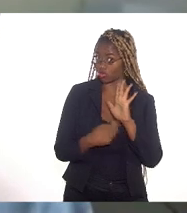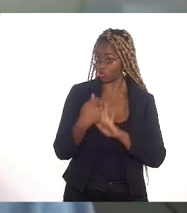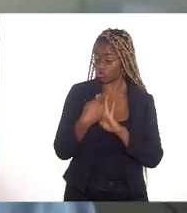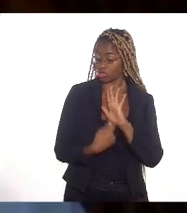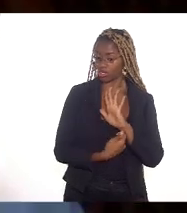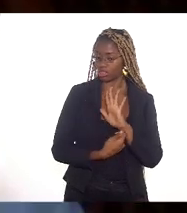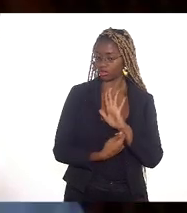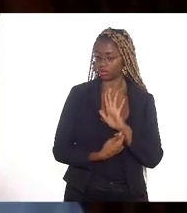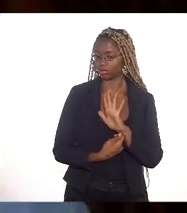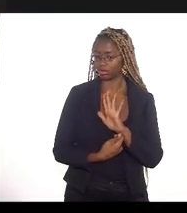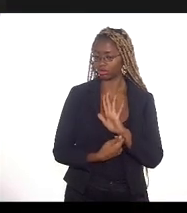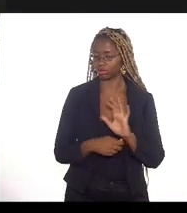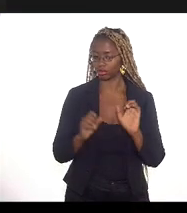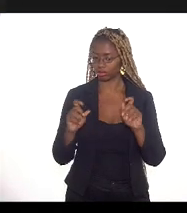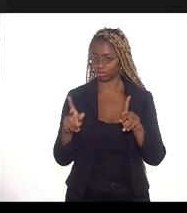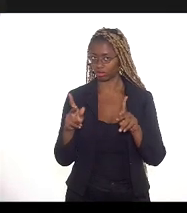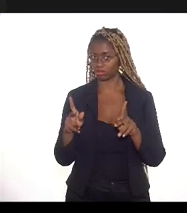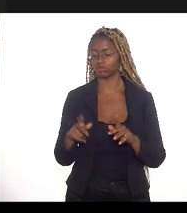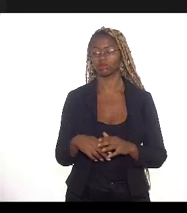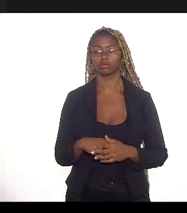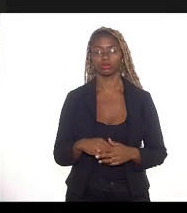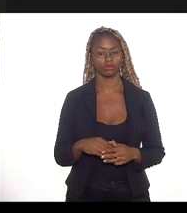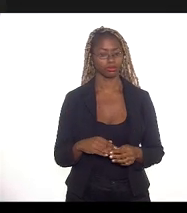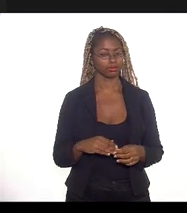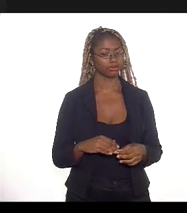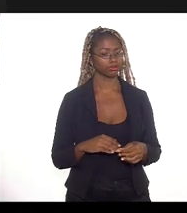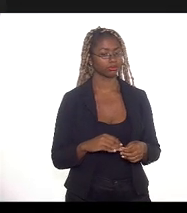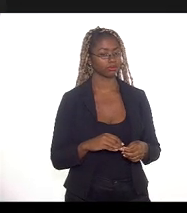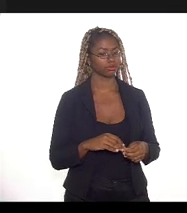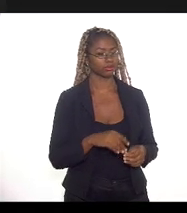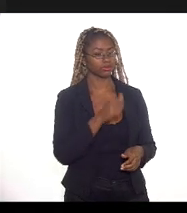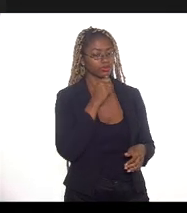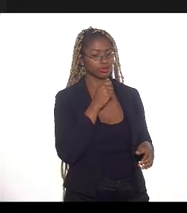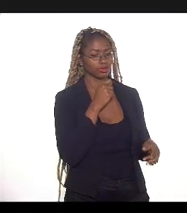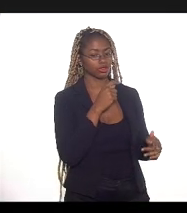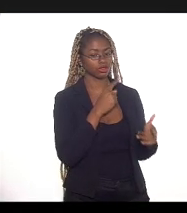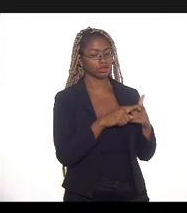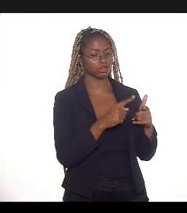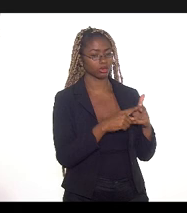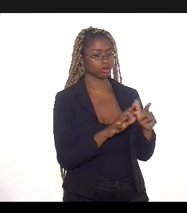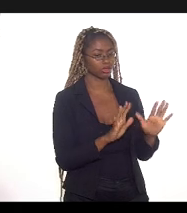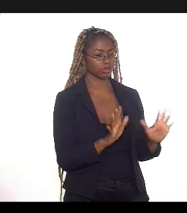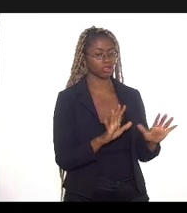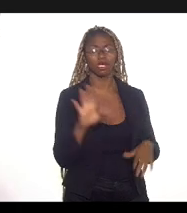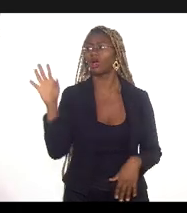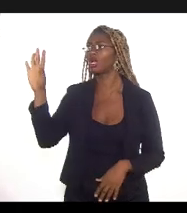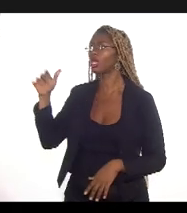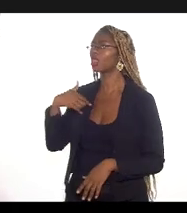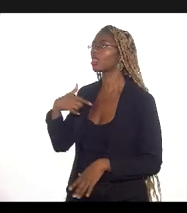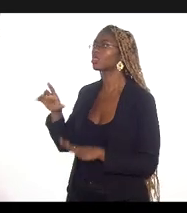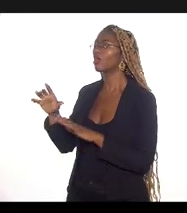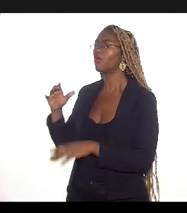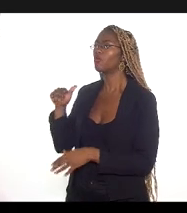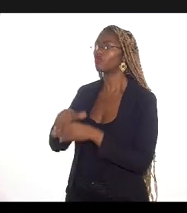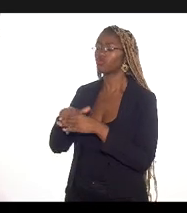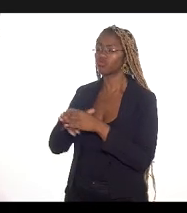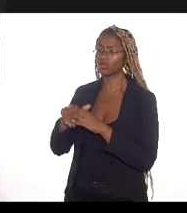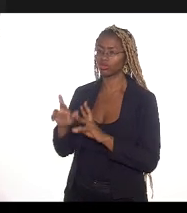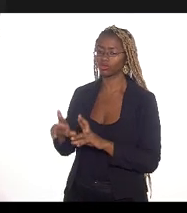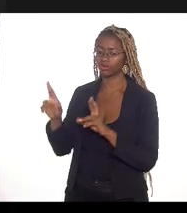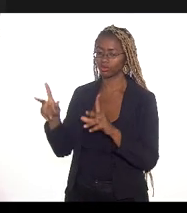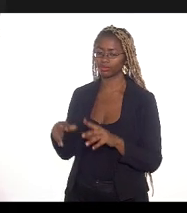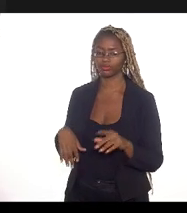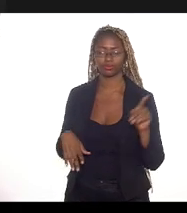no texto. Sem problema, presidente. Presidente, eu acolho. Eu tenho presidente, um voto só respondendo. Presidente. Deputado Márcio,